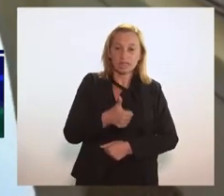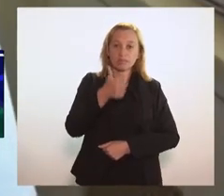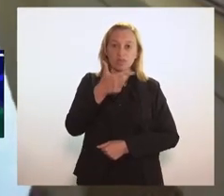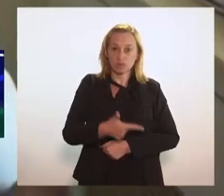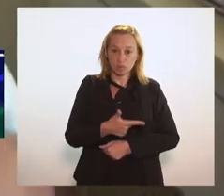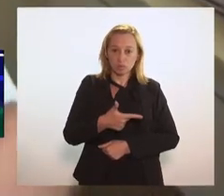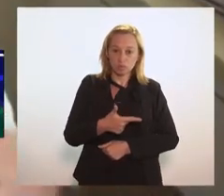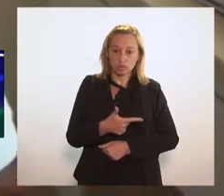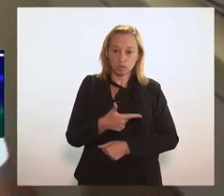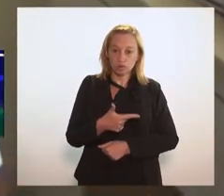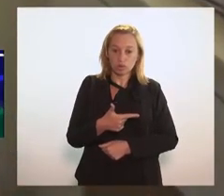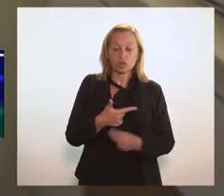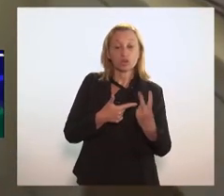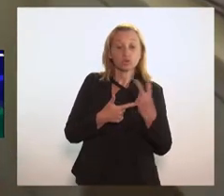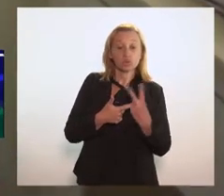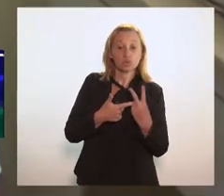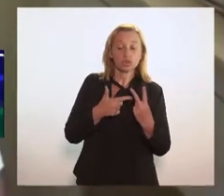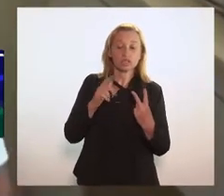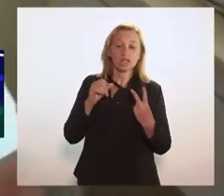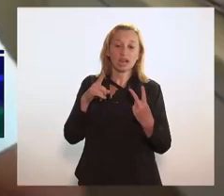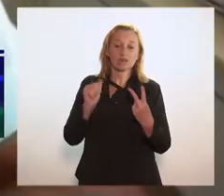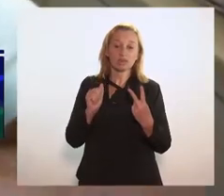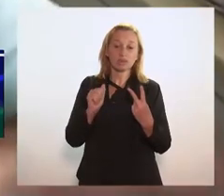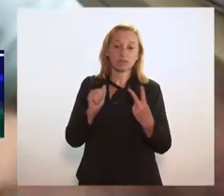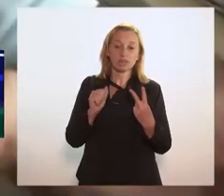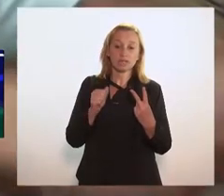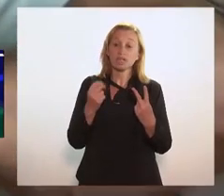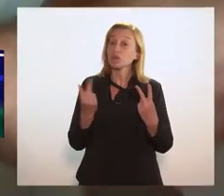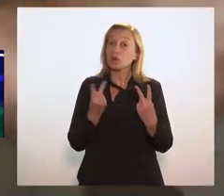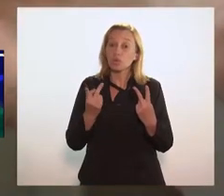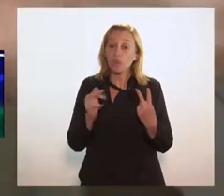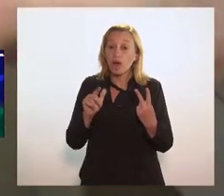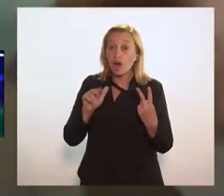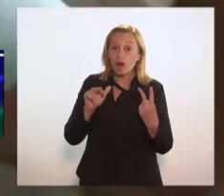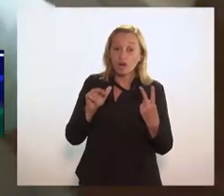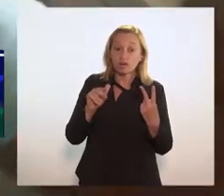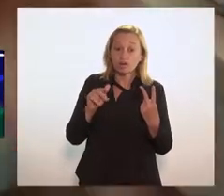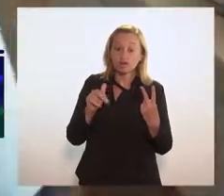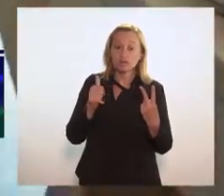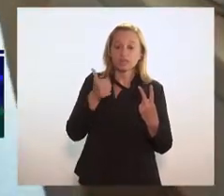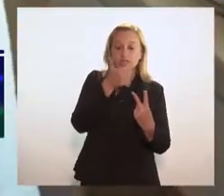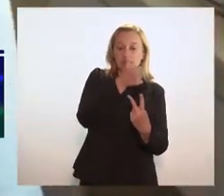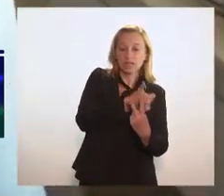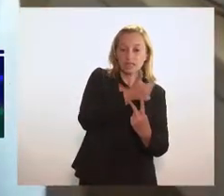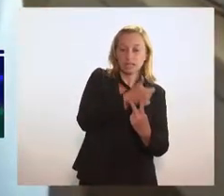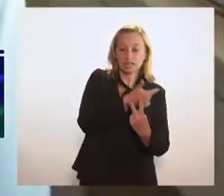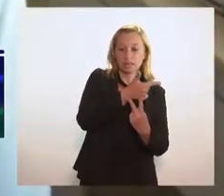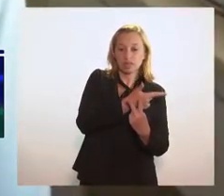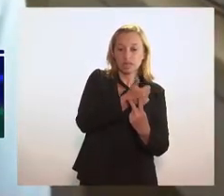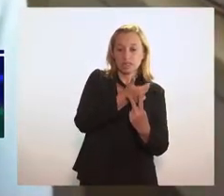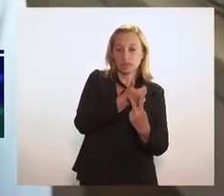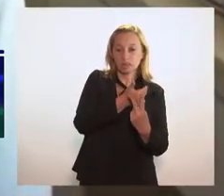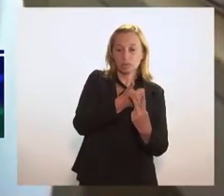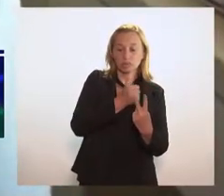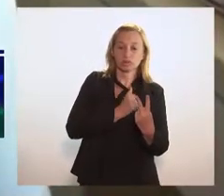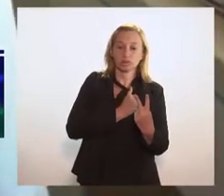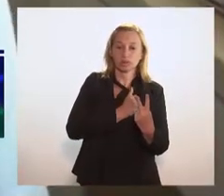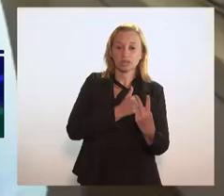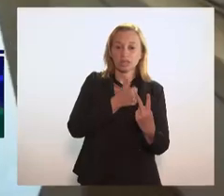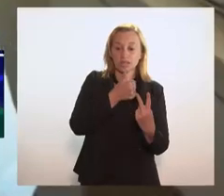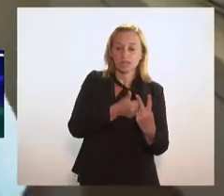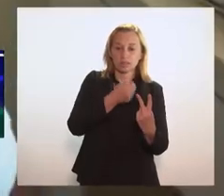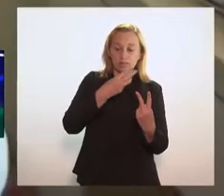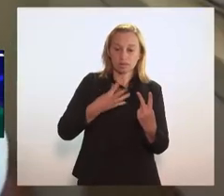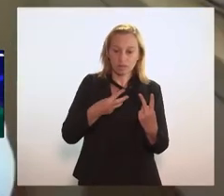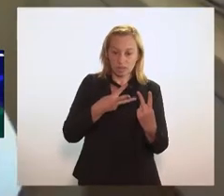12ª. São duas cláusulas distintas. A 12ª é para cola interna e a 13ª